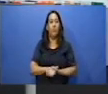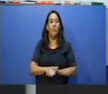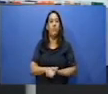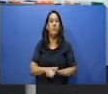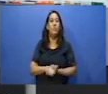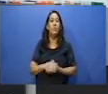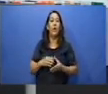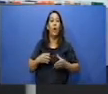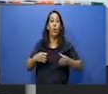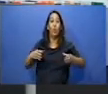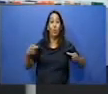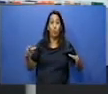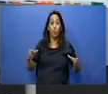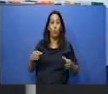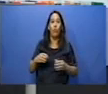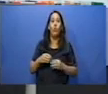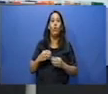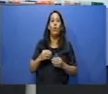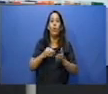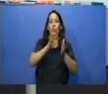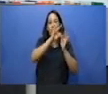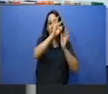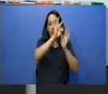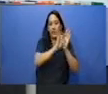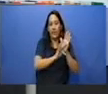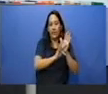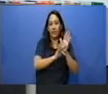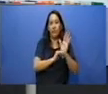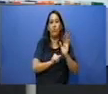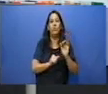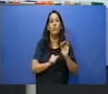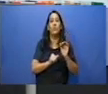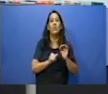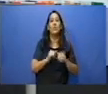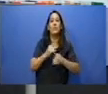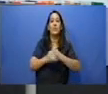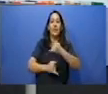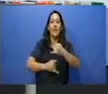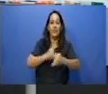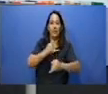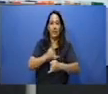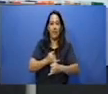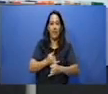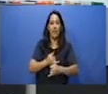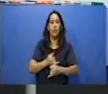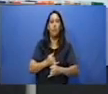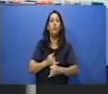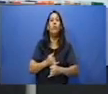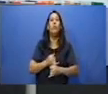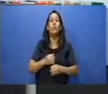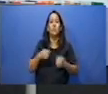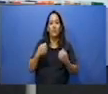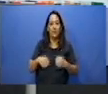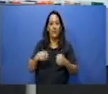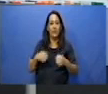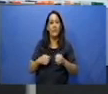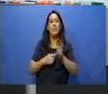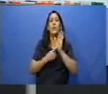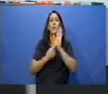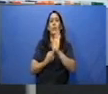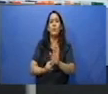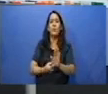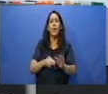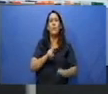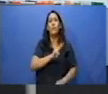da internet e dos textos digitais, agora o novo formato é o crédito, quando a gente quer falar de